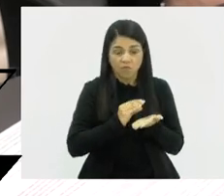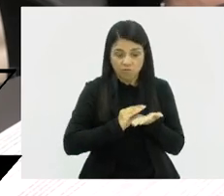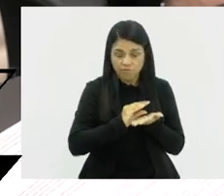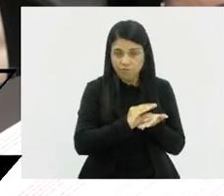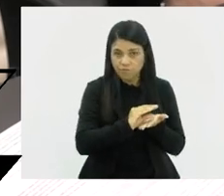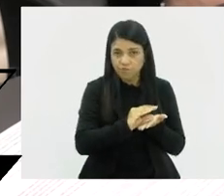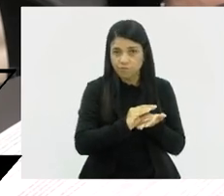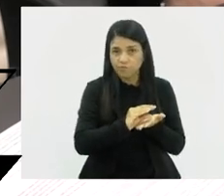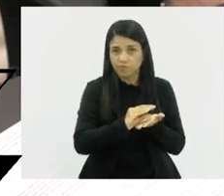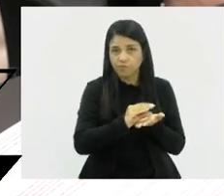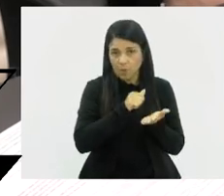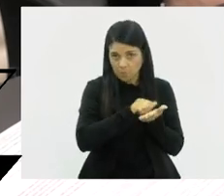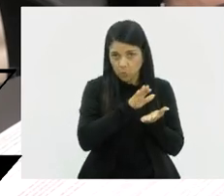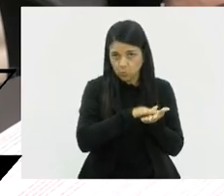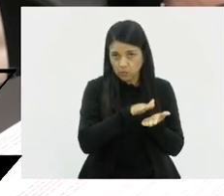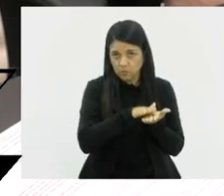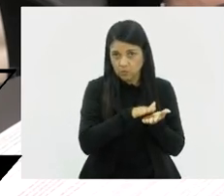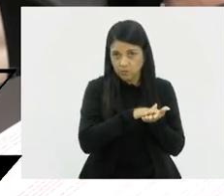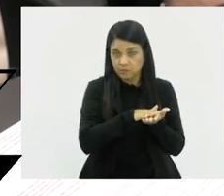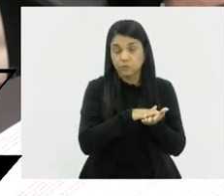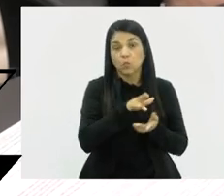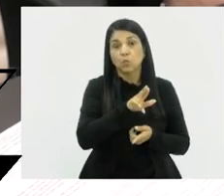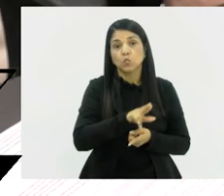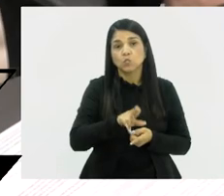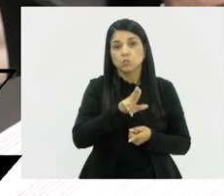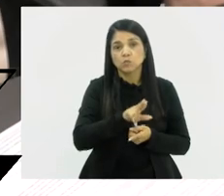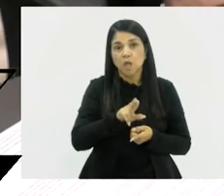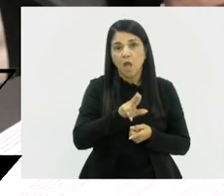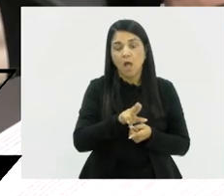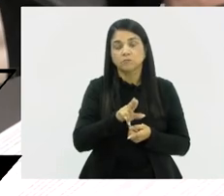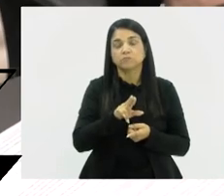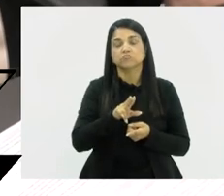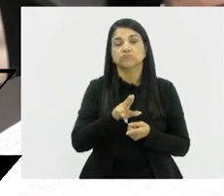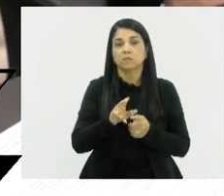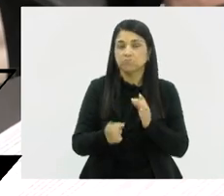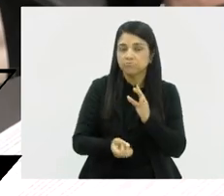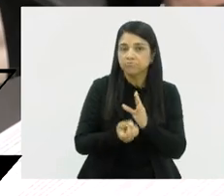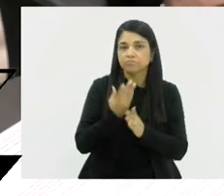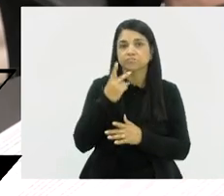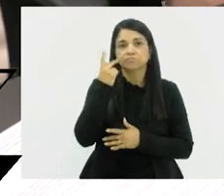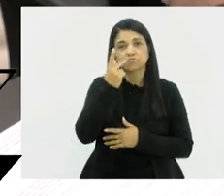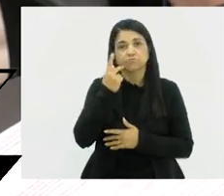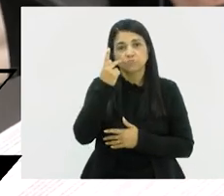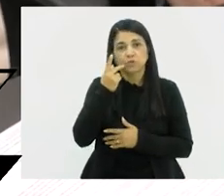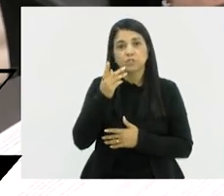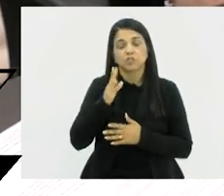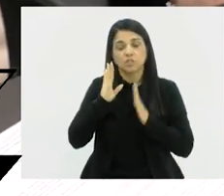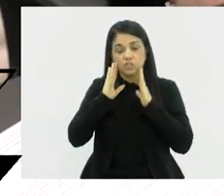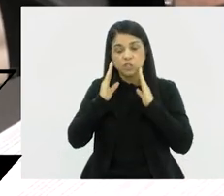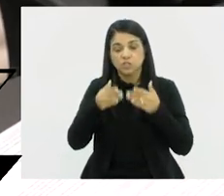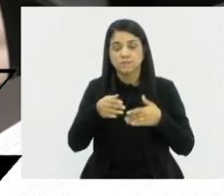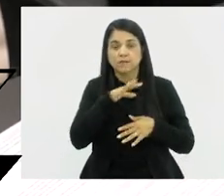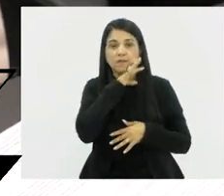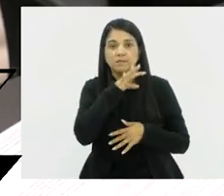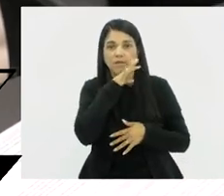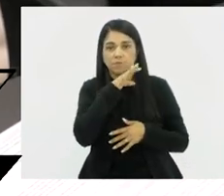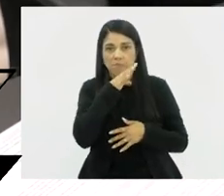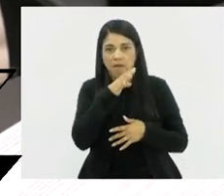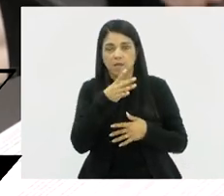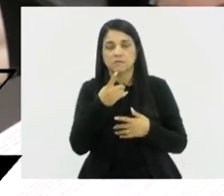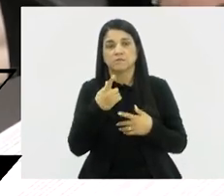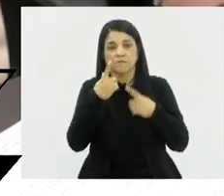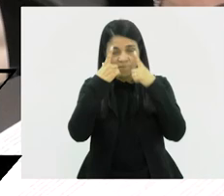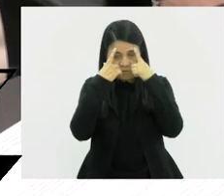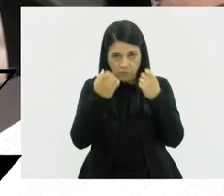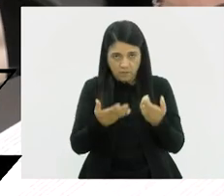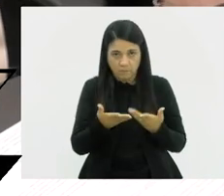para, deve ser utilizado na implementação de políticas relacionadas já aos animais considerados